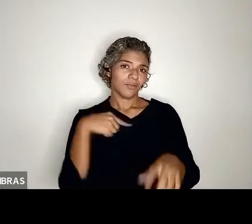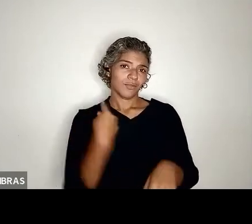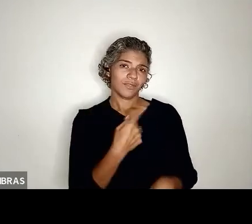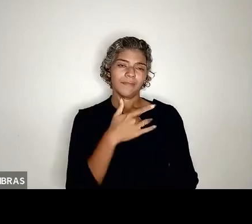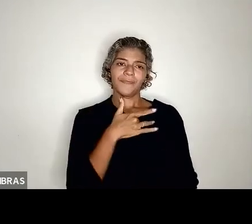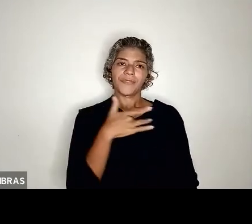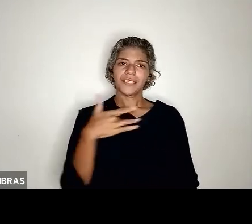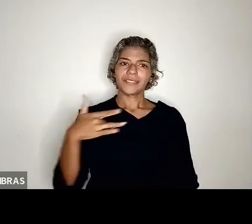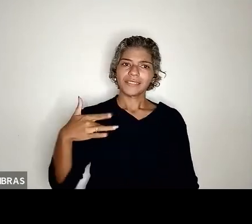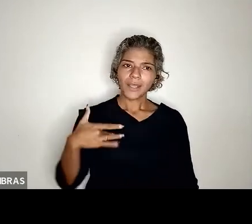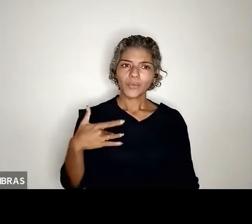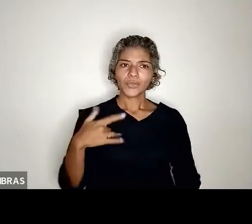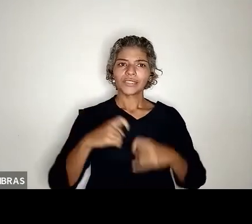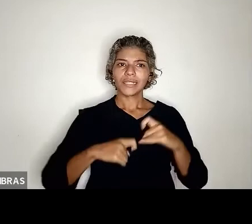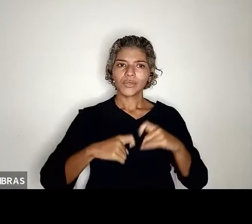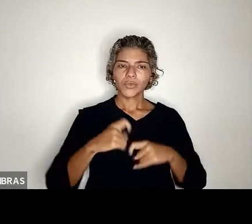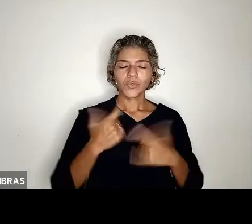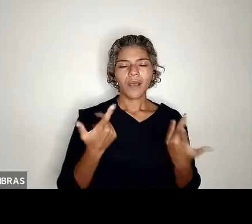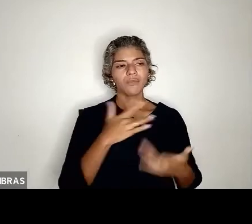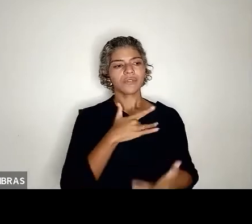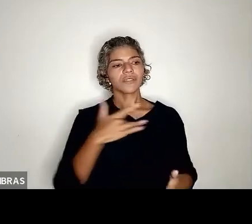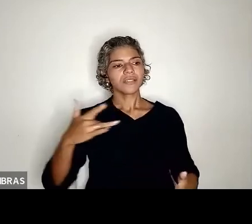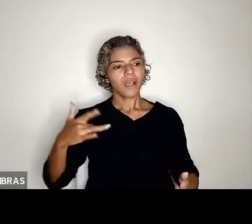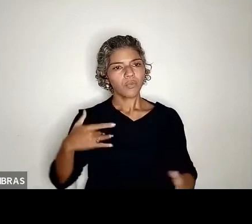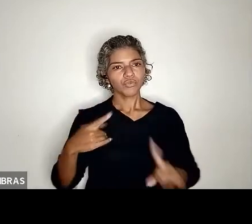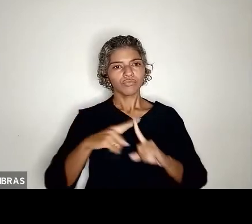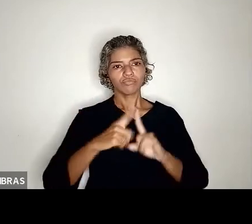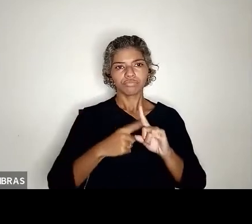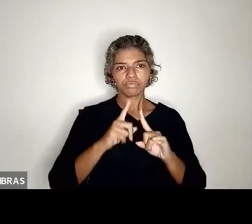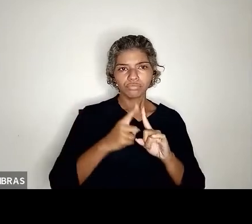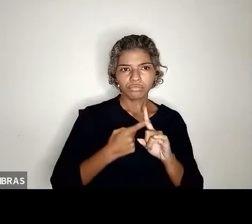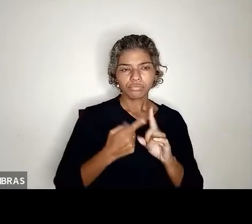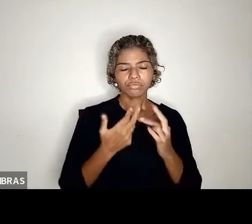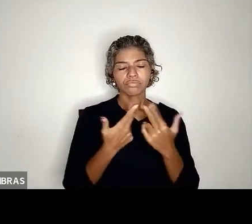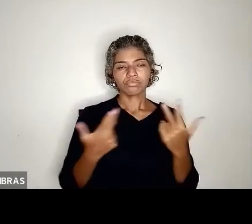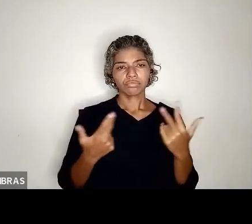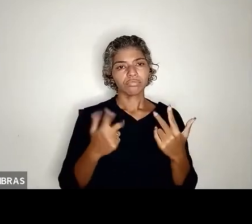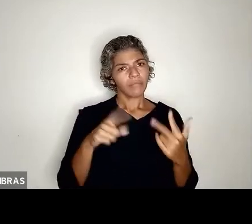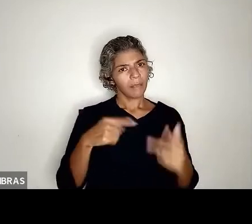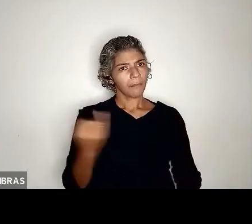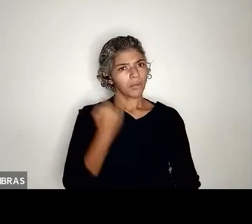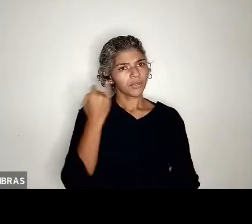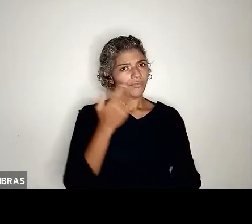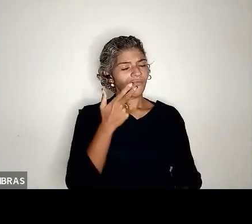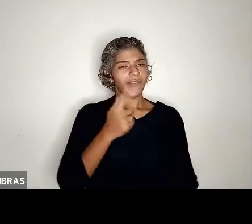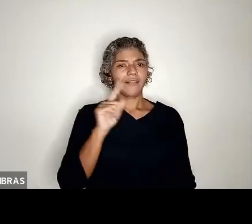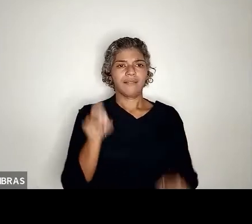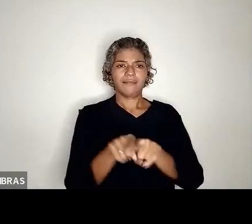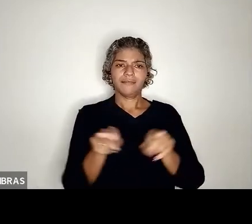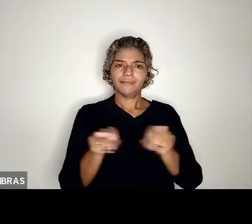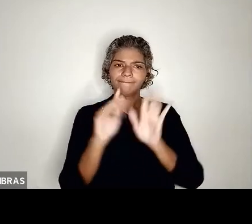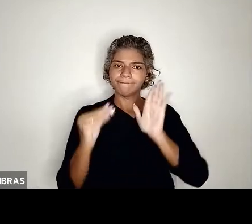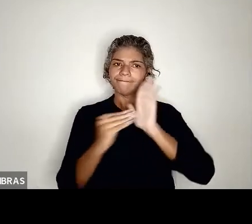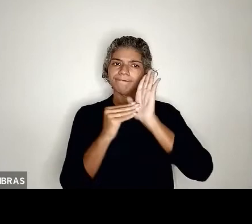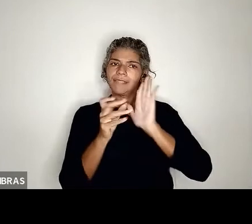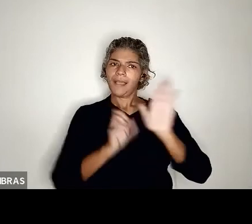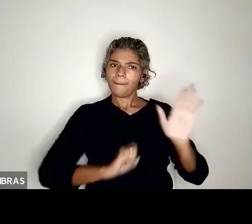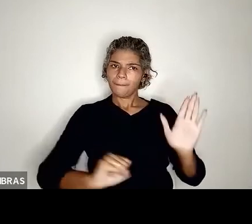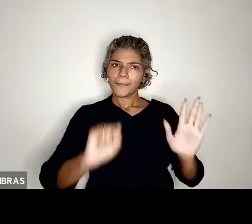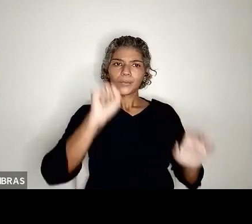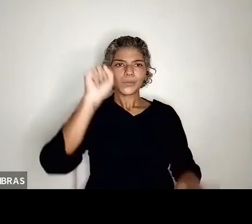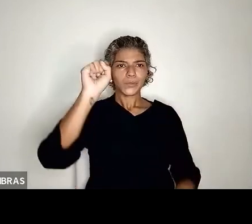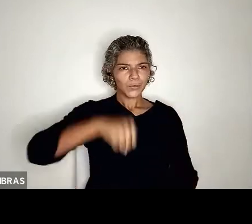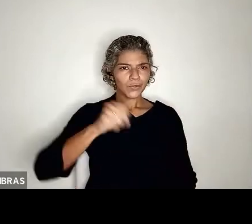Então, é mais do que pertinente que essa agenda do aborto seja assim, encarada por nós, assim, nesse nosso